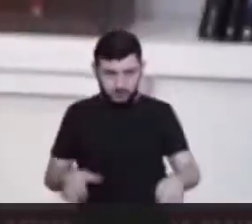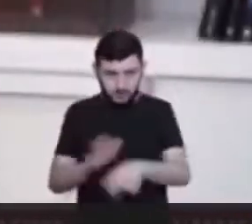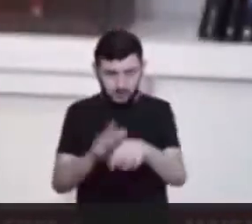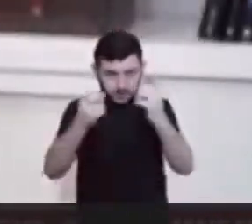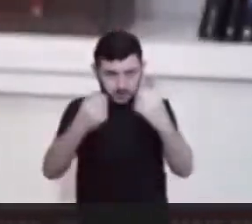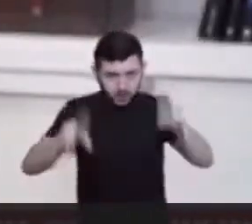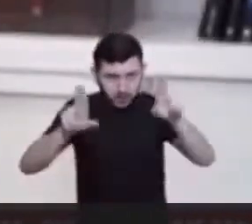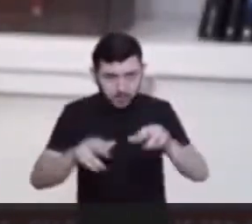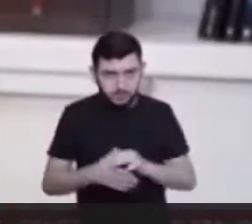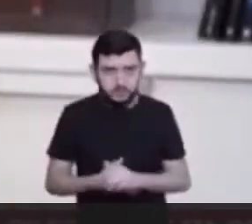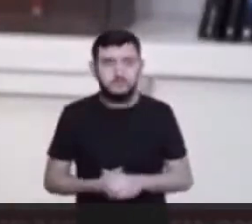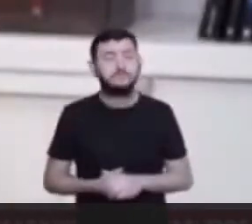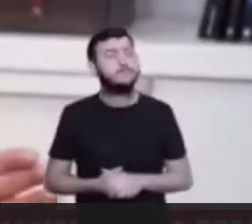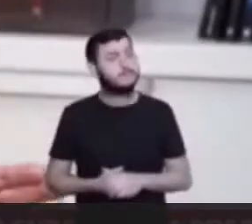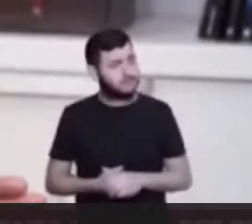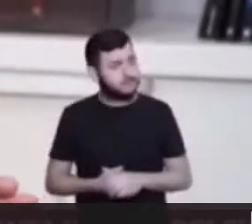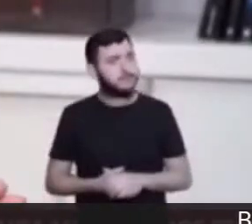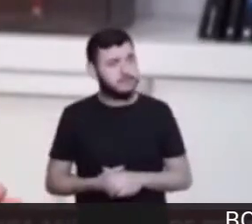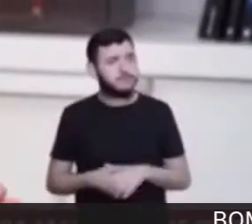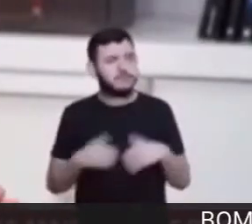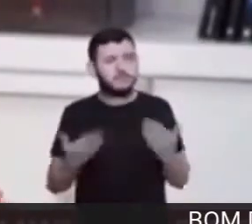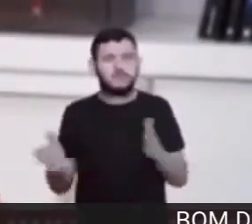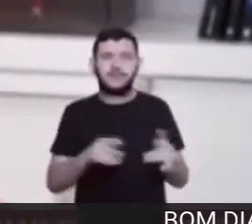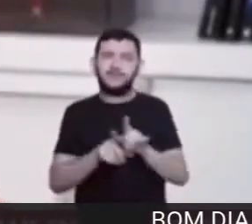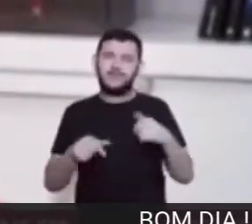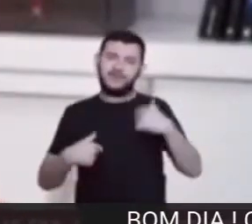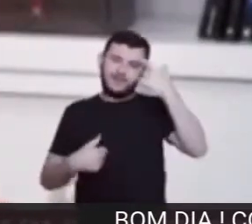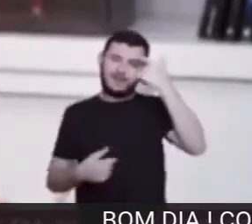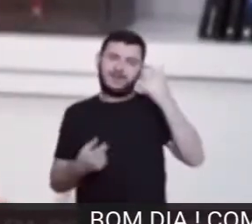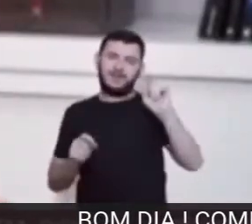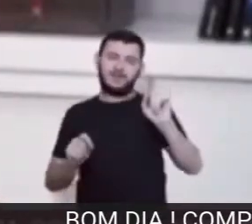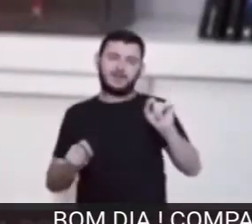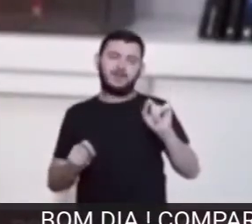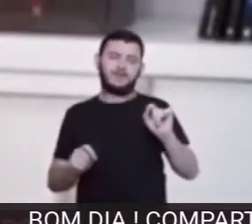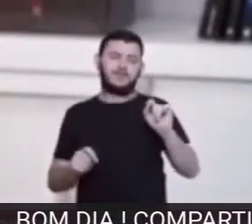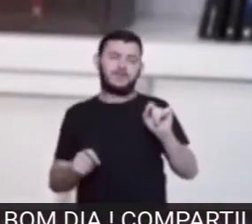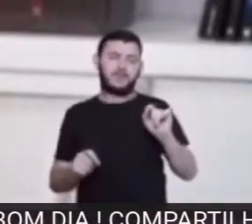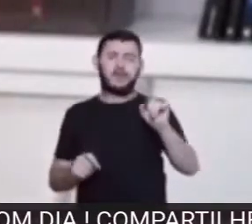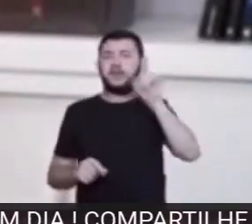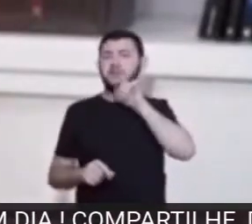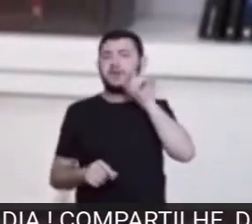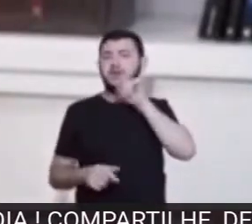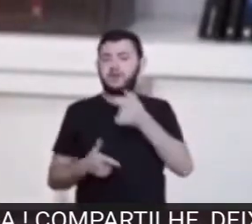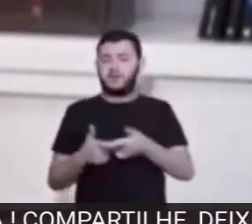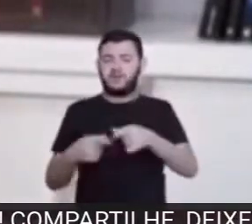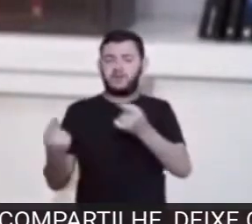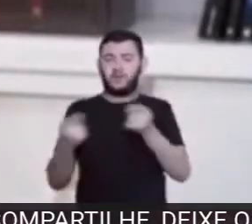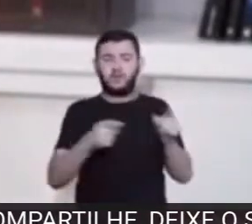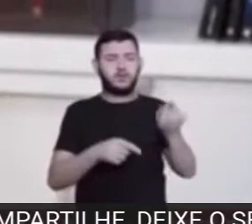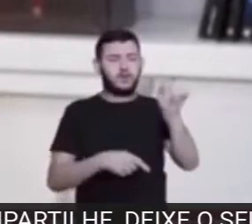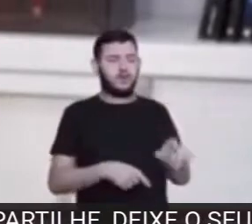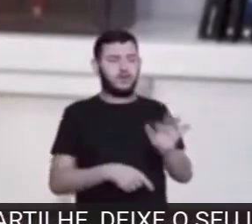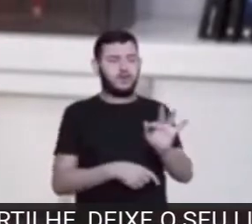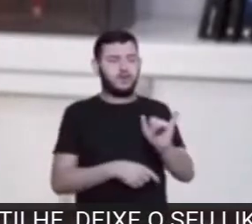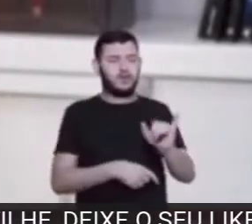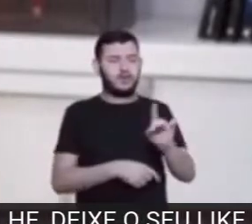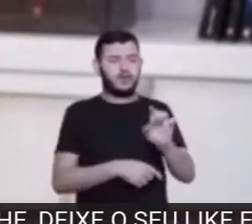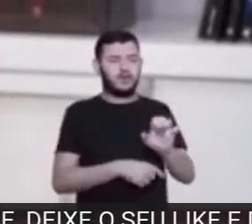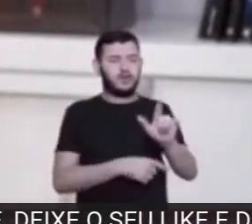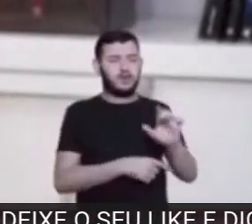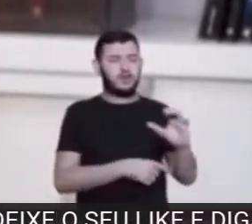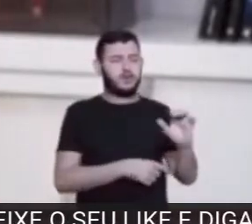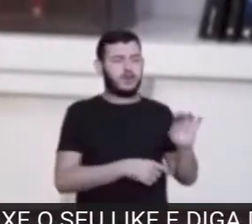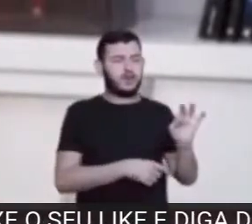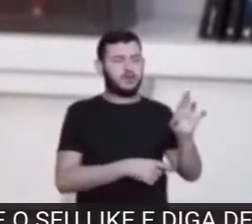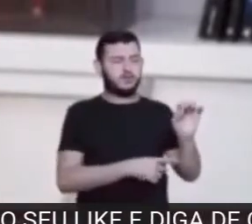pensei que a bronca dos americanos era contra Fidel Castro. A Fidel Castro já morreu. Sabe?